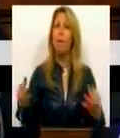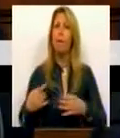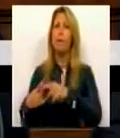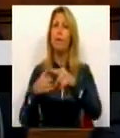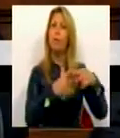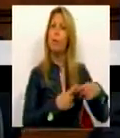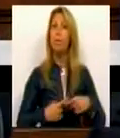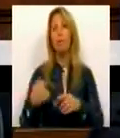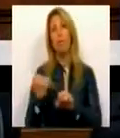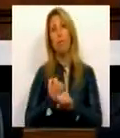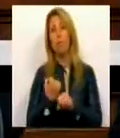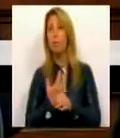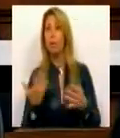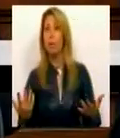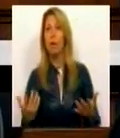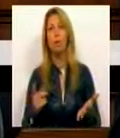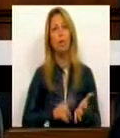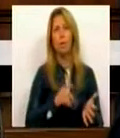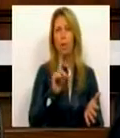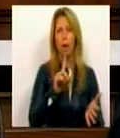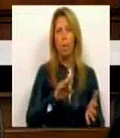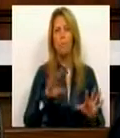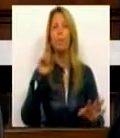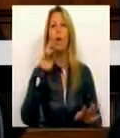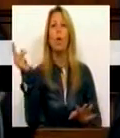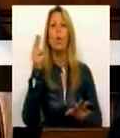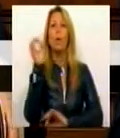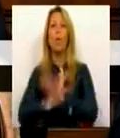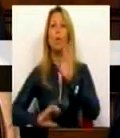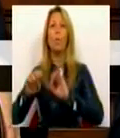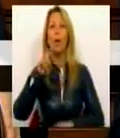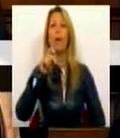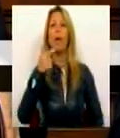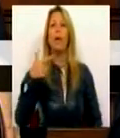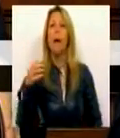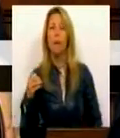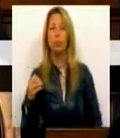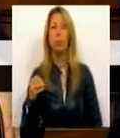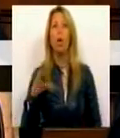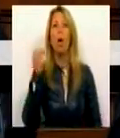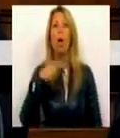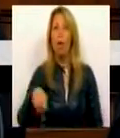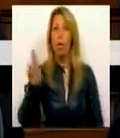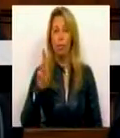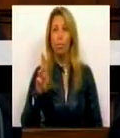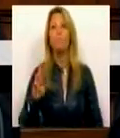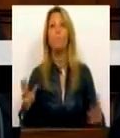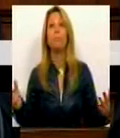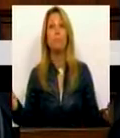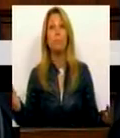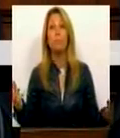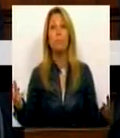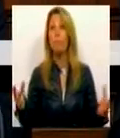funcional, Estados Unidos não, União Europeia, NATO, Nações Unidas, que não